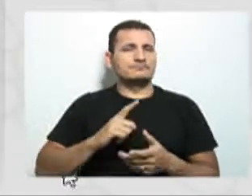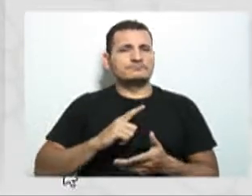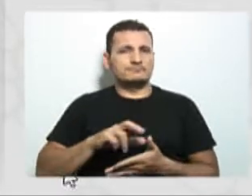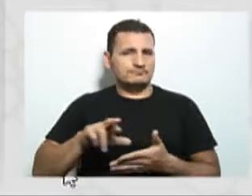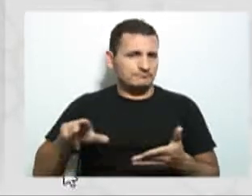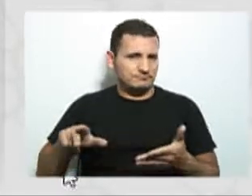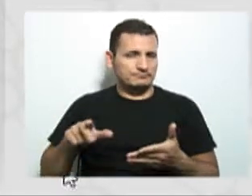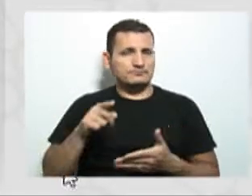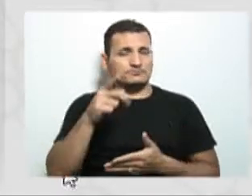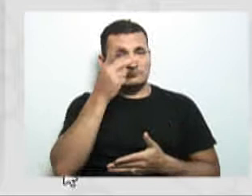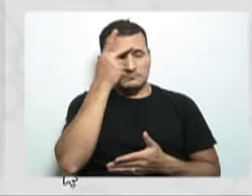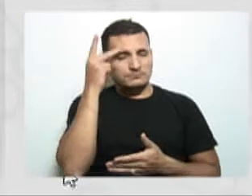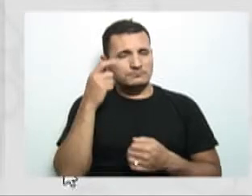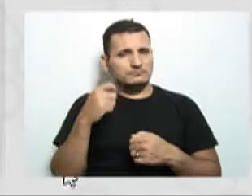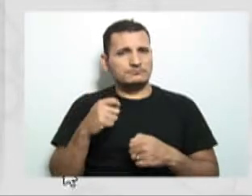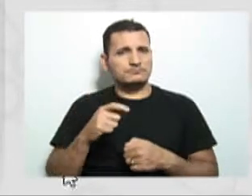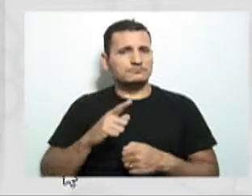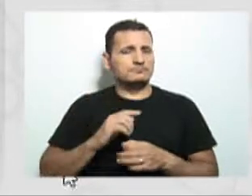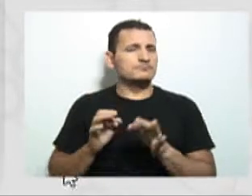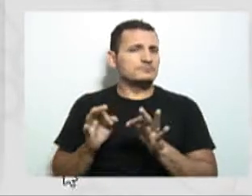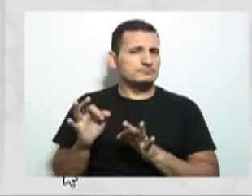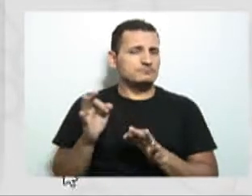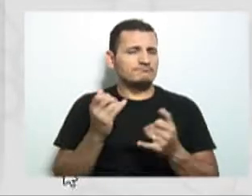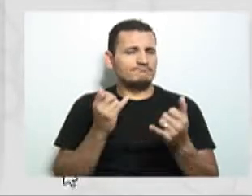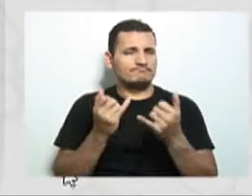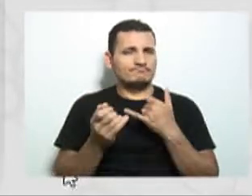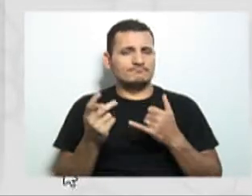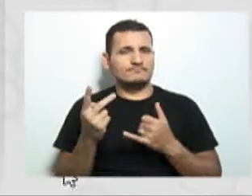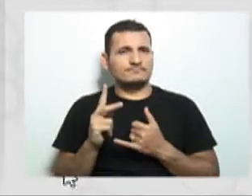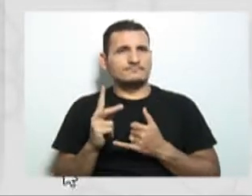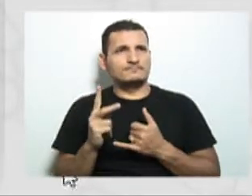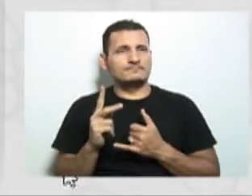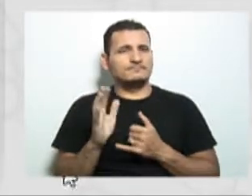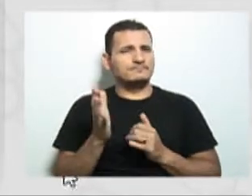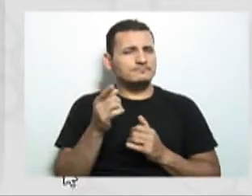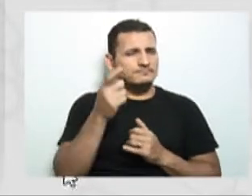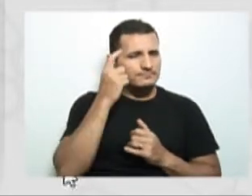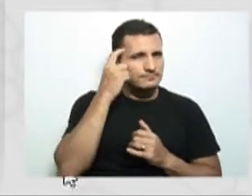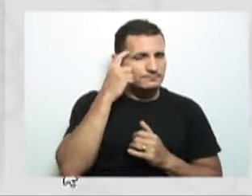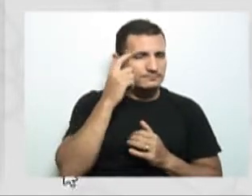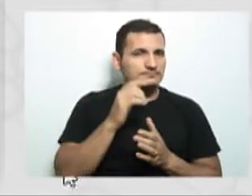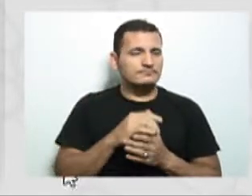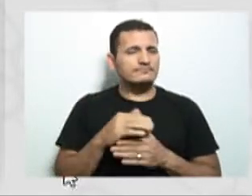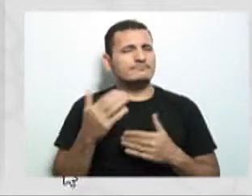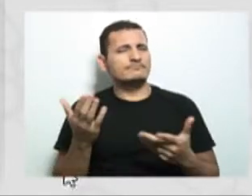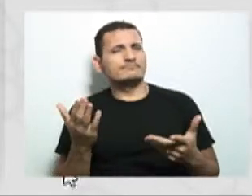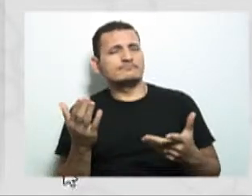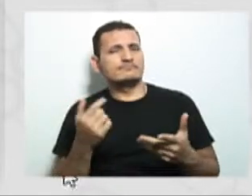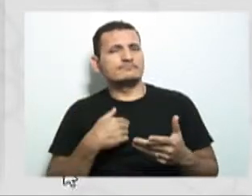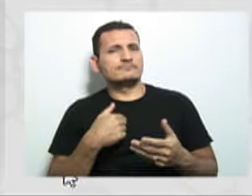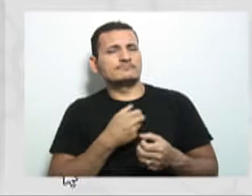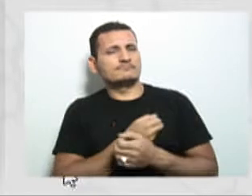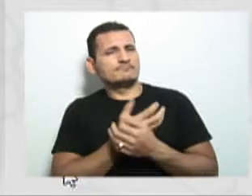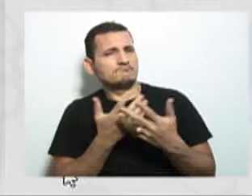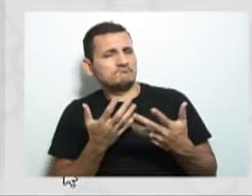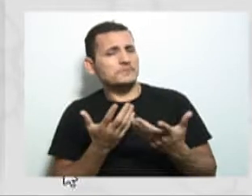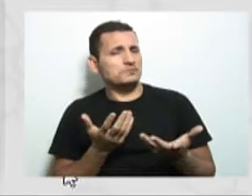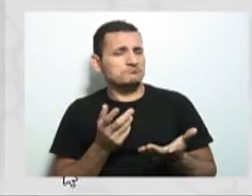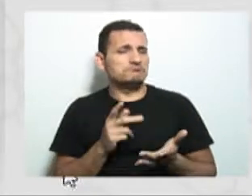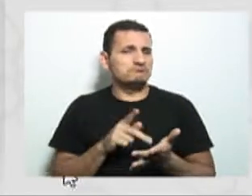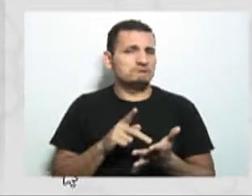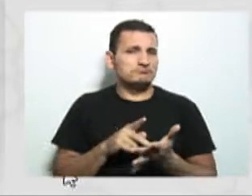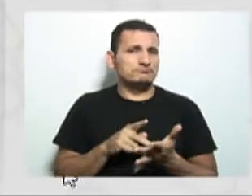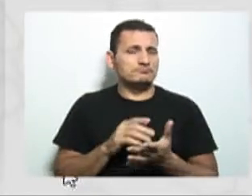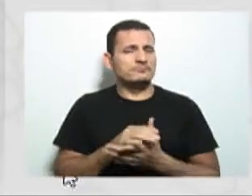precisa realmente de pessoas que tenham um planejamento parecido com o seu. Já pensou? As pessoas dizem assim, eu estou apaixonado. É mesmo? Ela